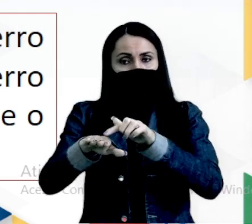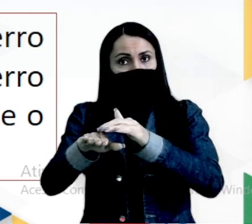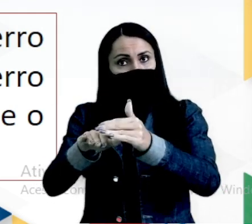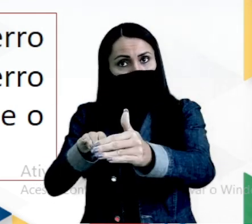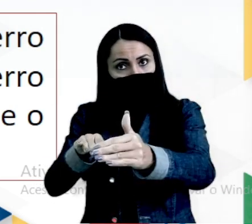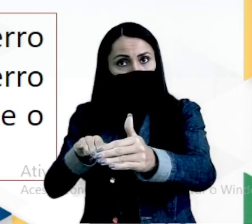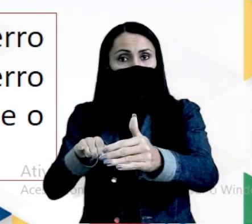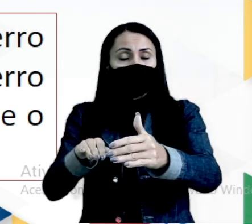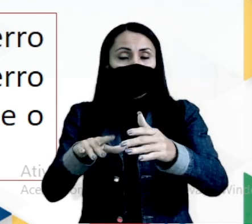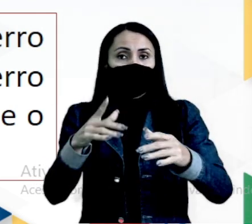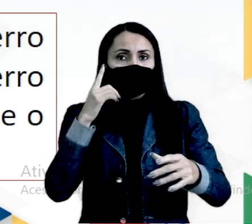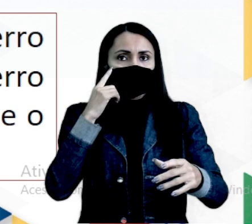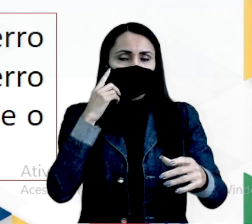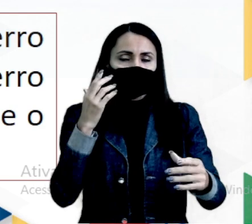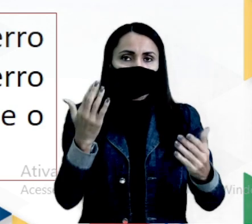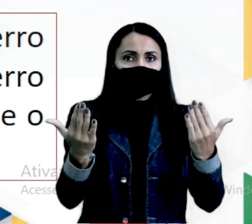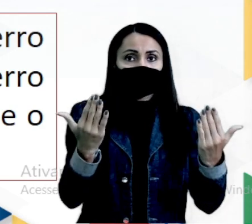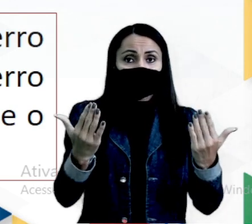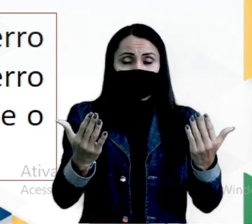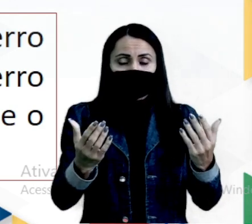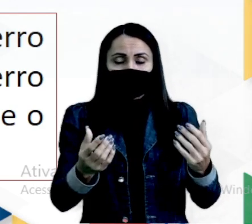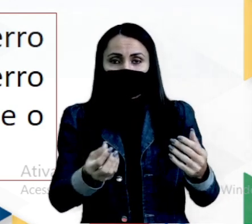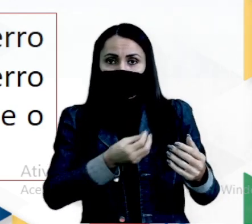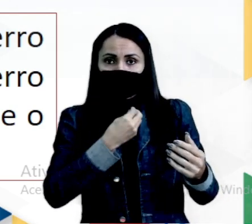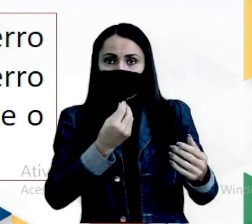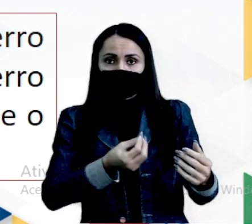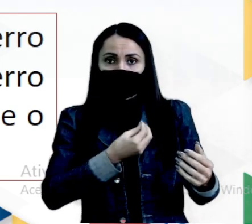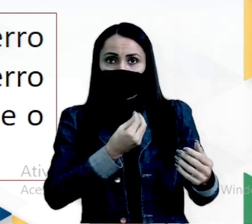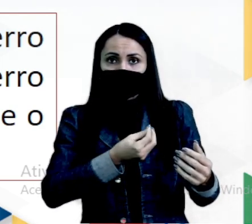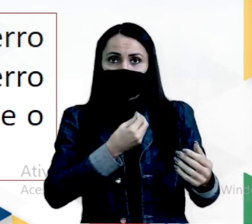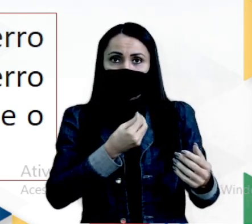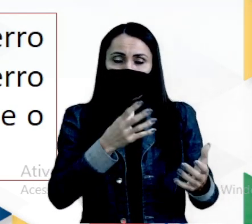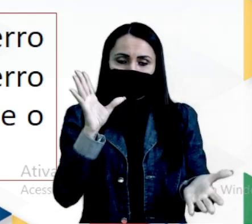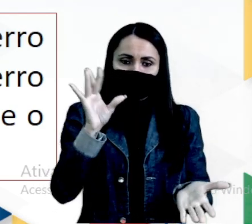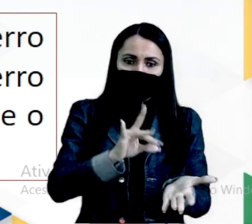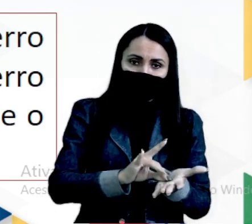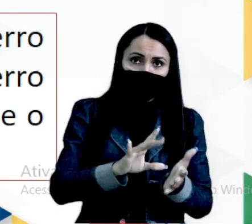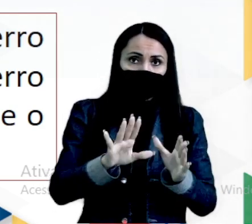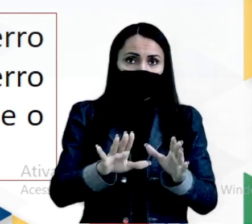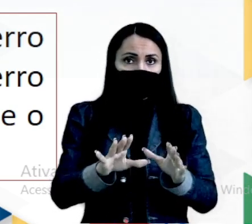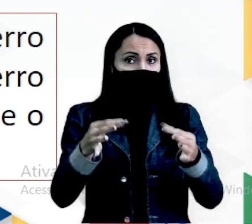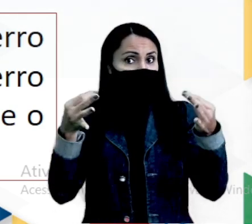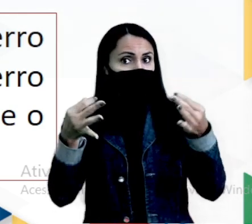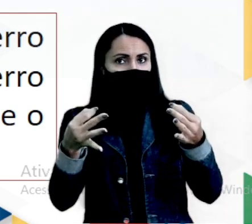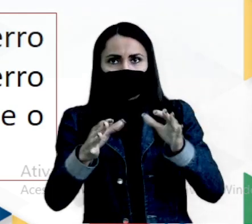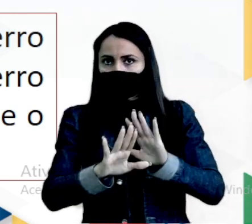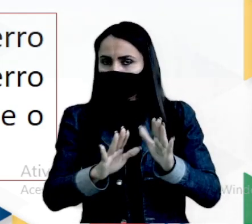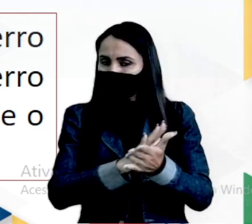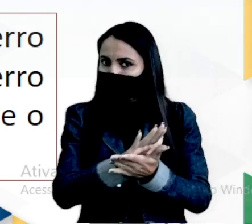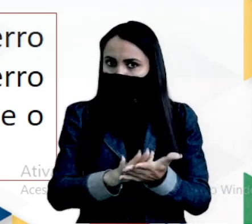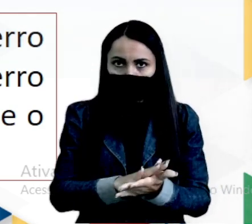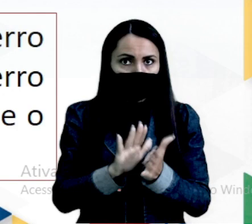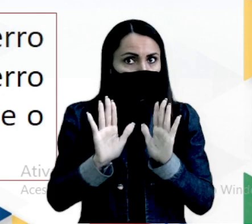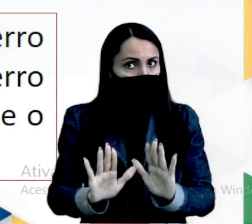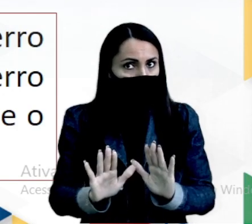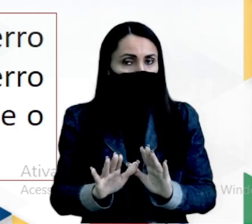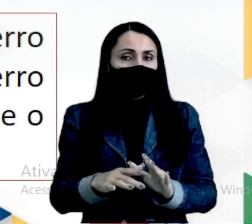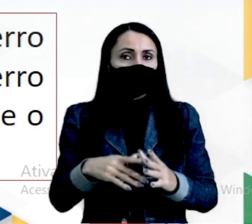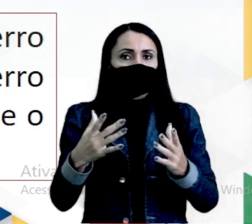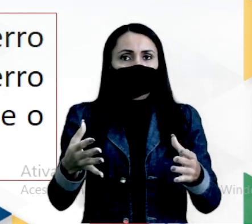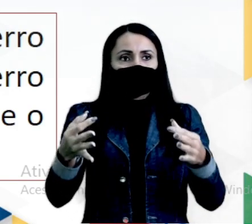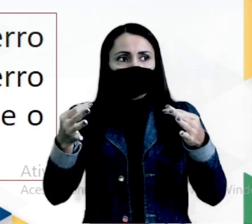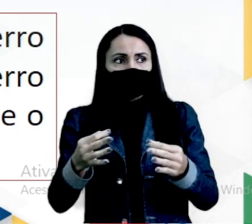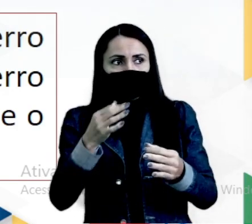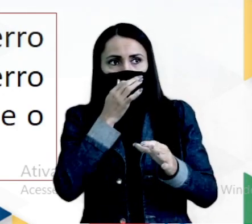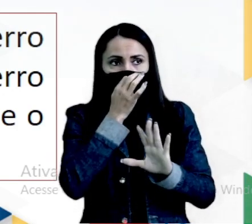Então, é só olhar na vida real, nada é tão perfeitinho assim não, tá? As medidas empíricas, elas não são